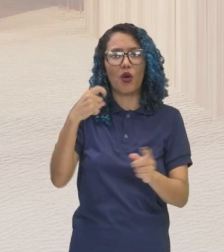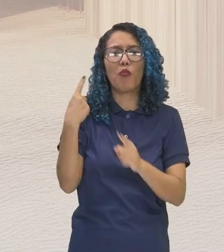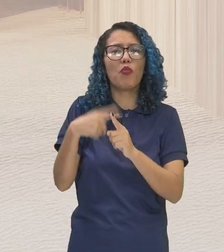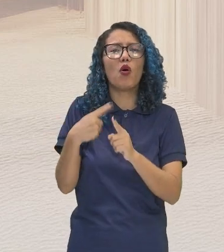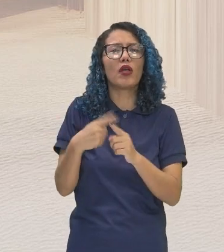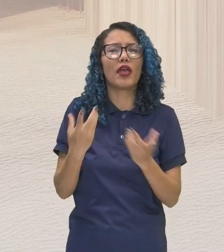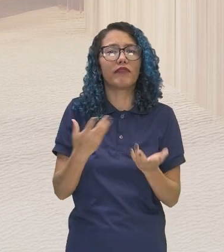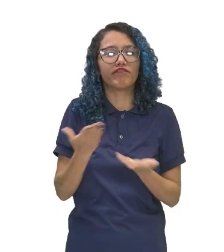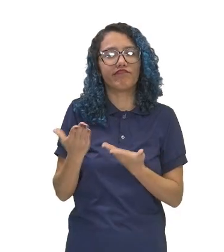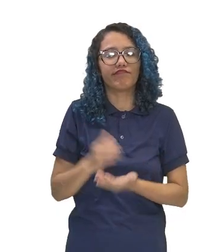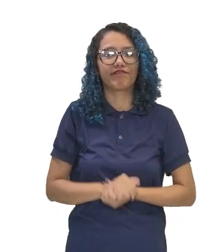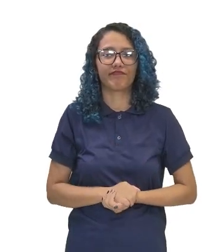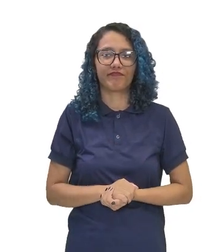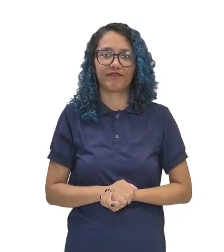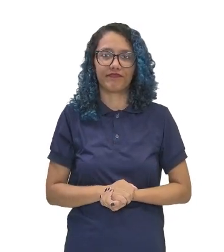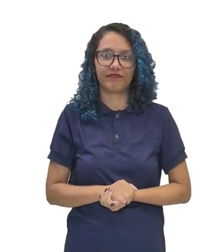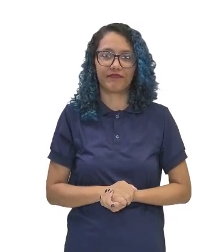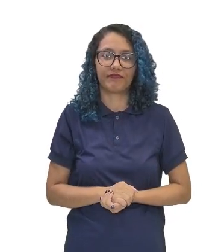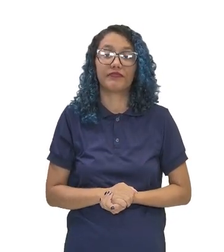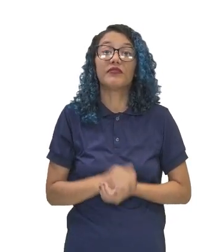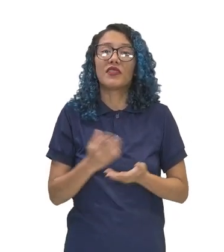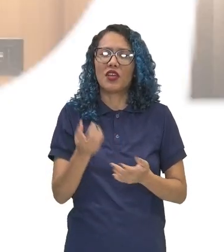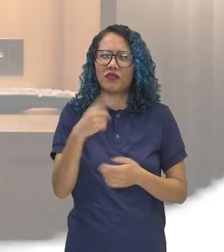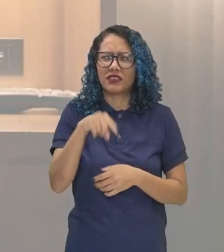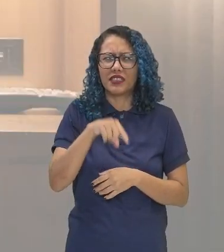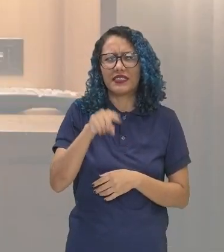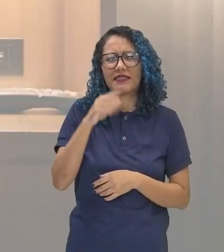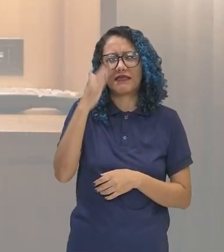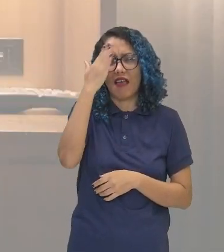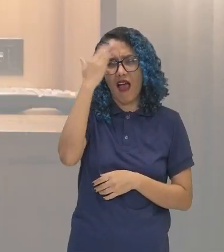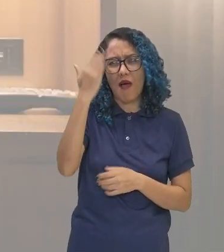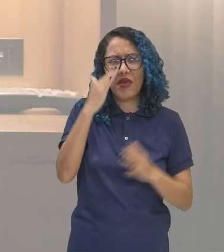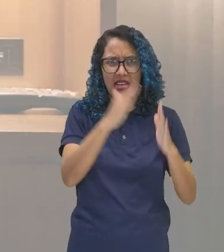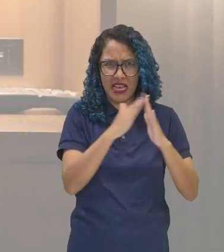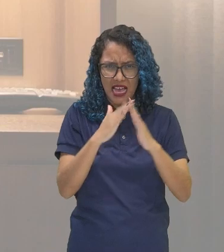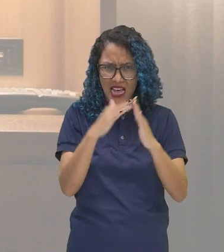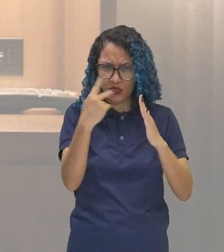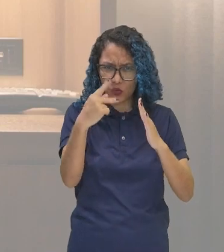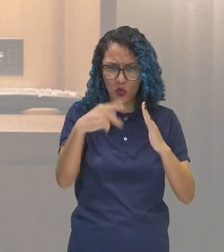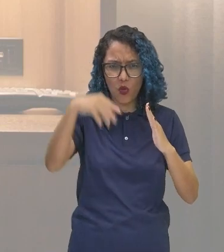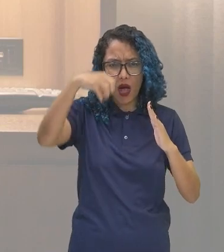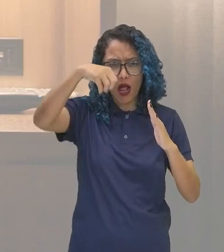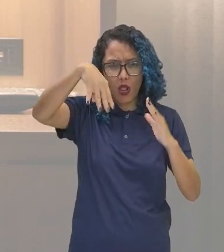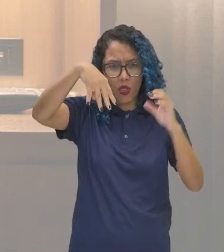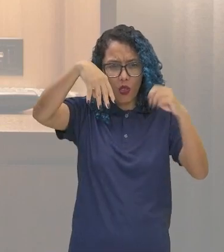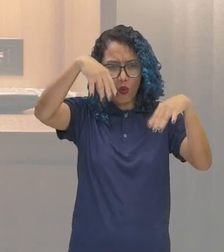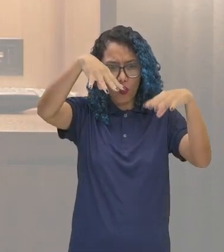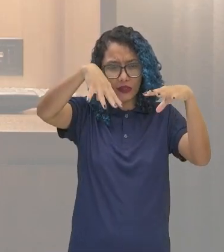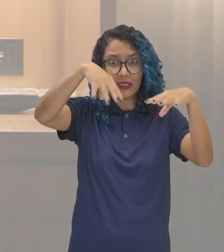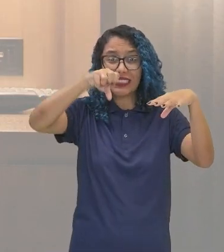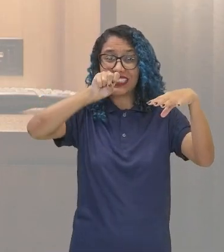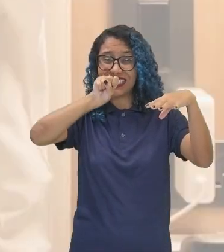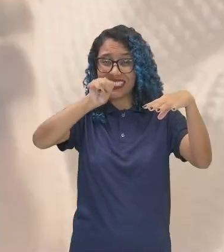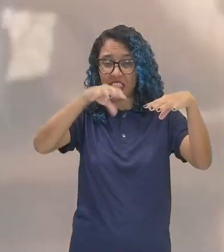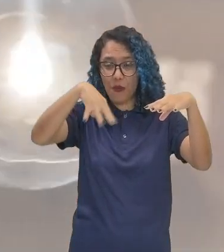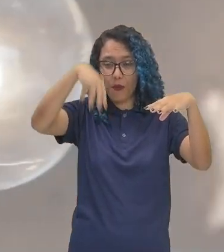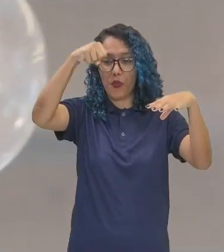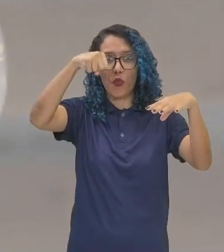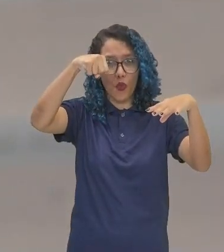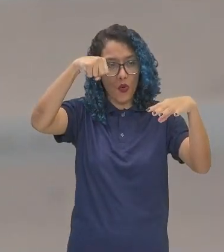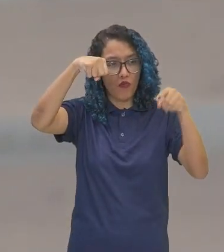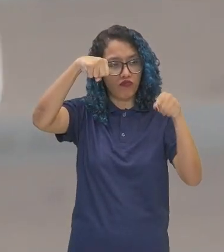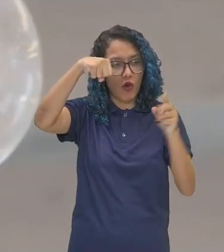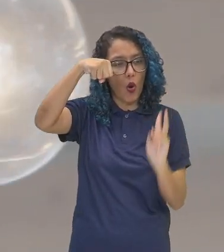continuam funcionando mesmo se uma queimar? E isso é graças aos circuitos em paralelo. Hoje vamos falar sobre